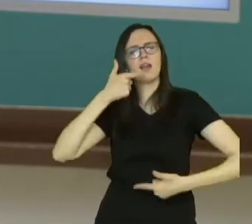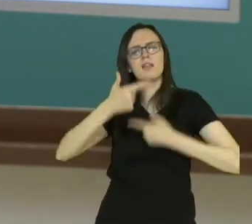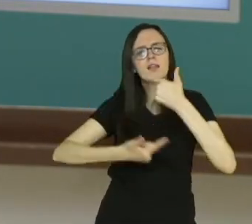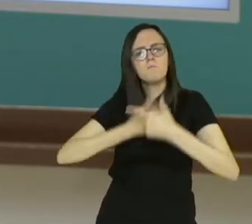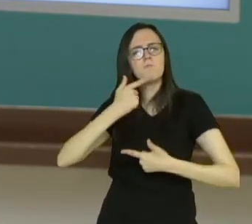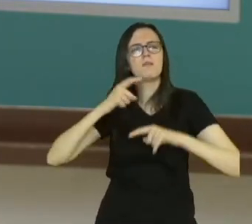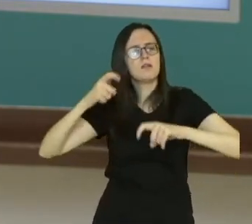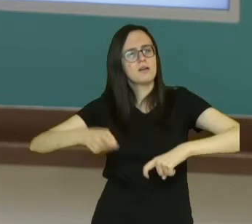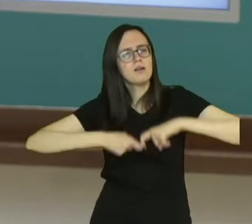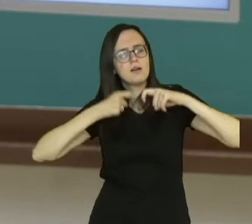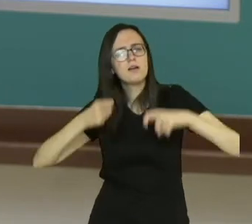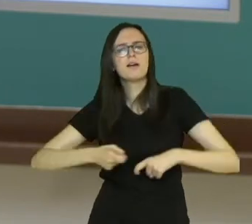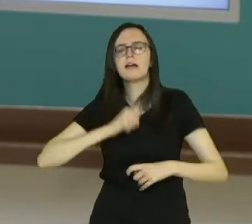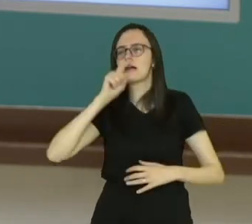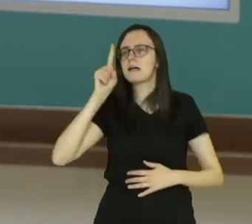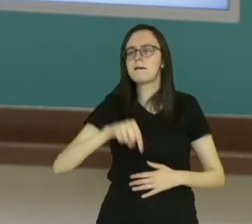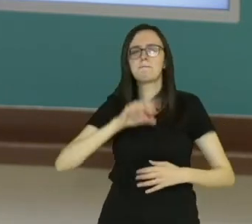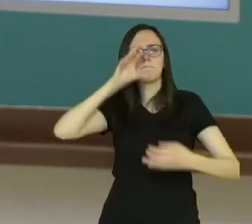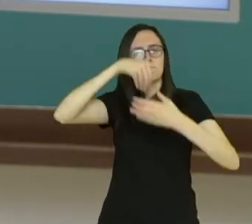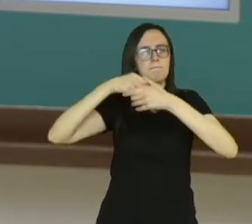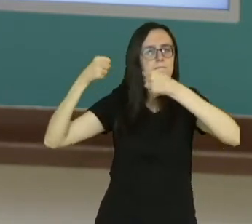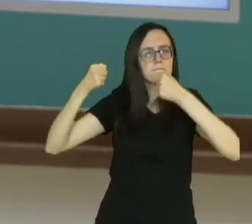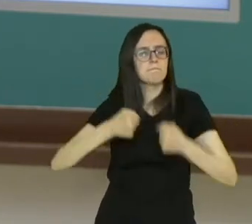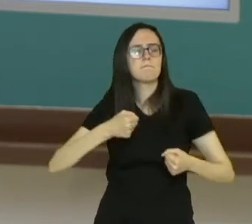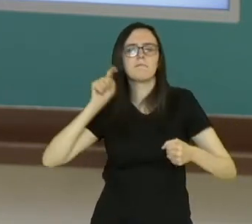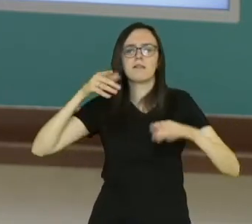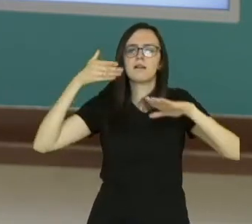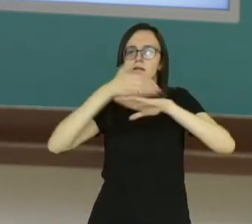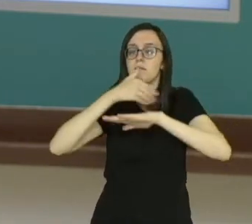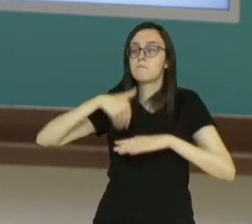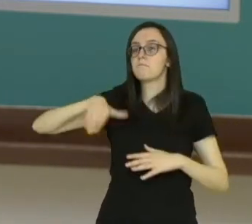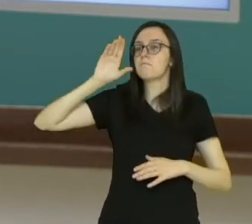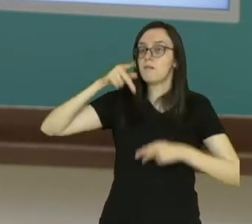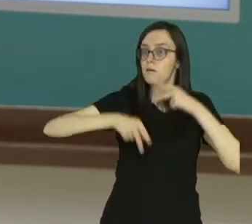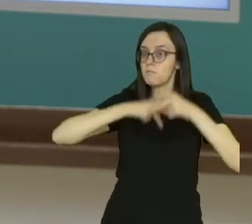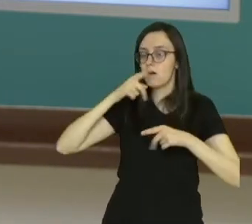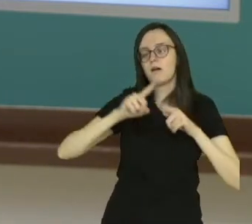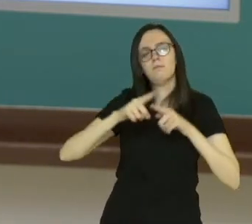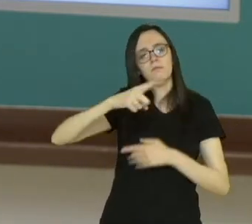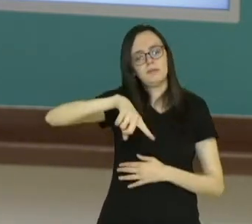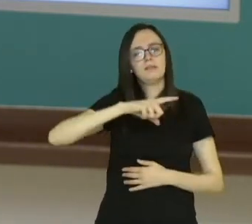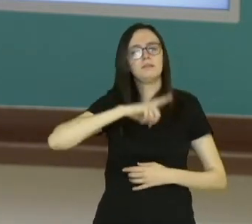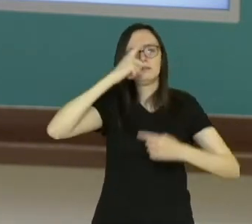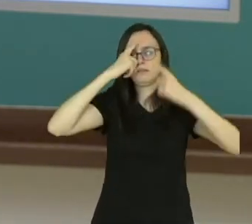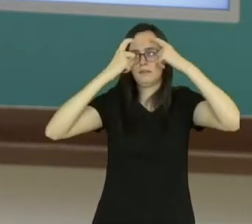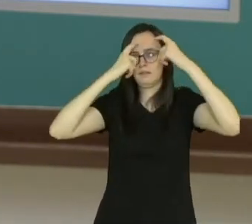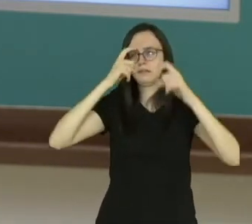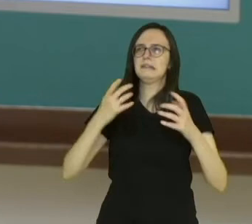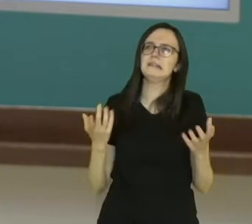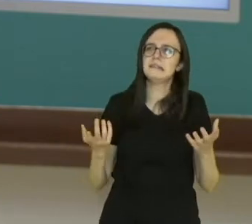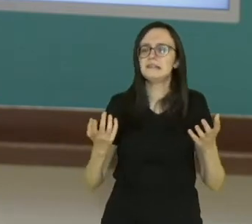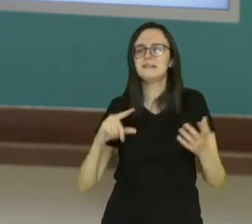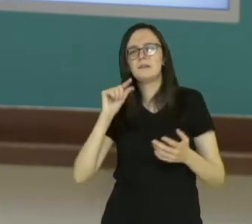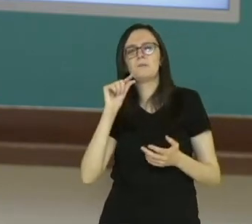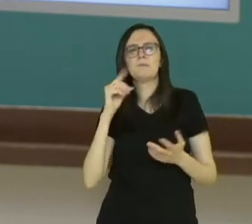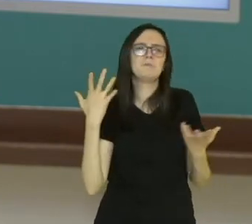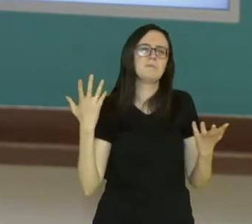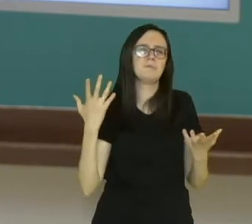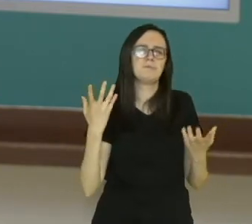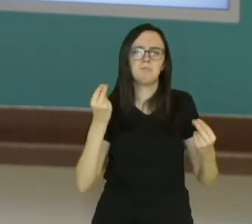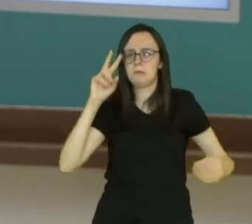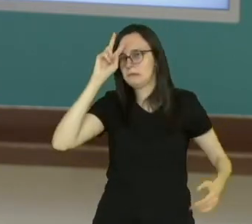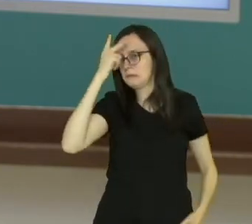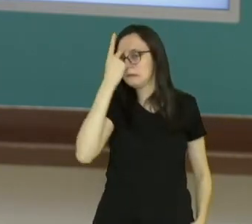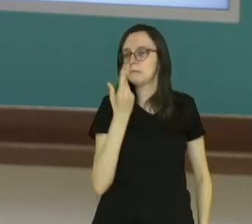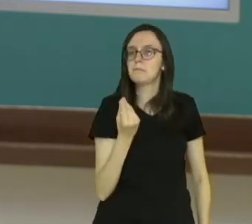os camponeses, dentro do poder, com a participação maior do povo, mas eles tinham algumas ideias, às vezes, um tanto quanto